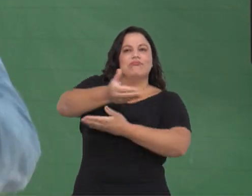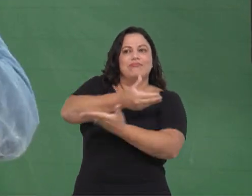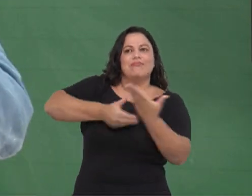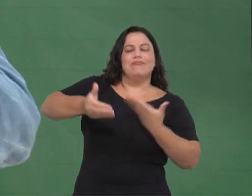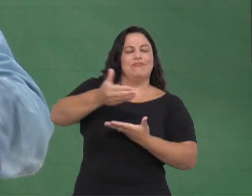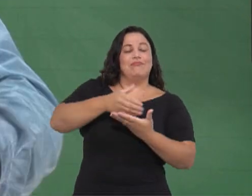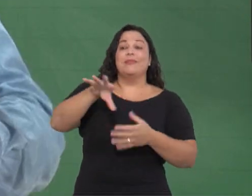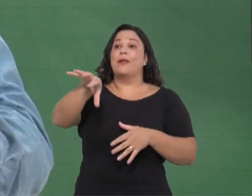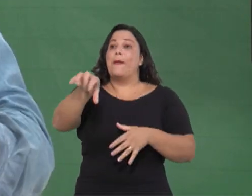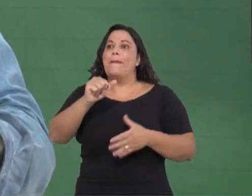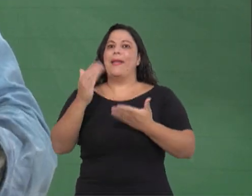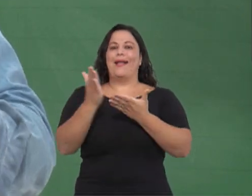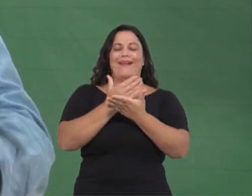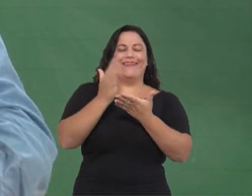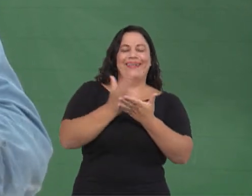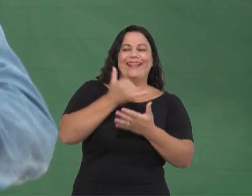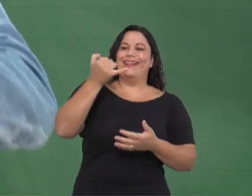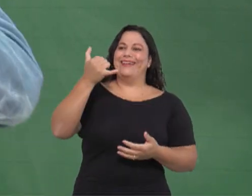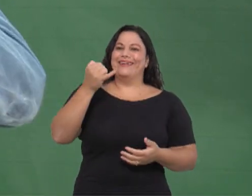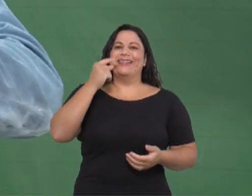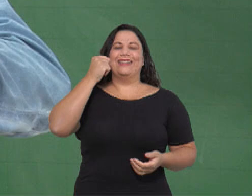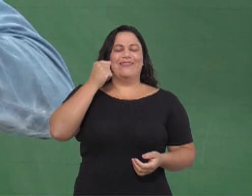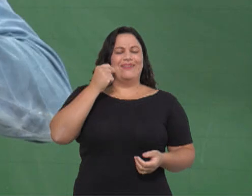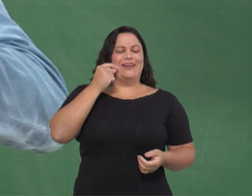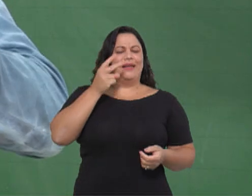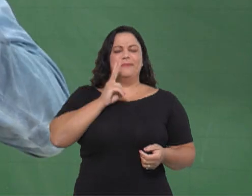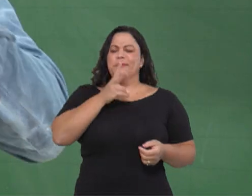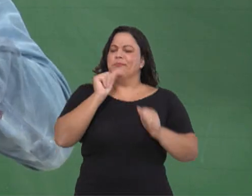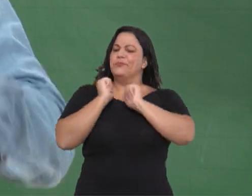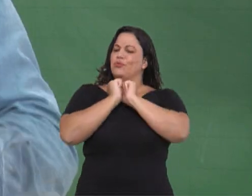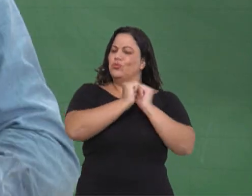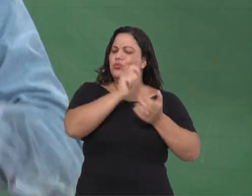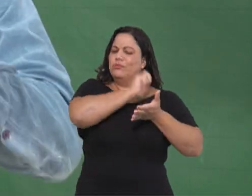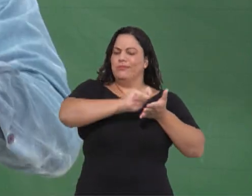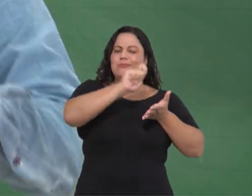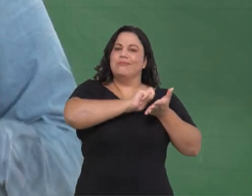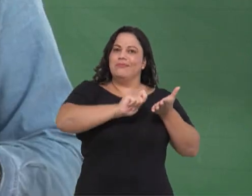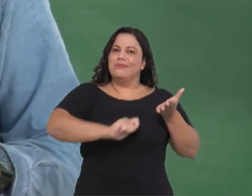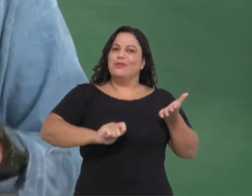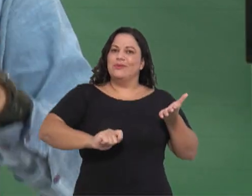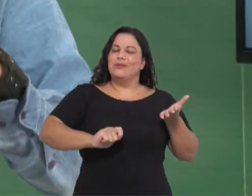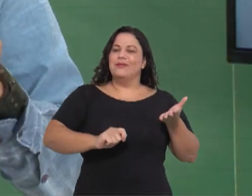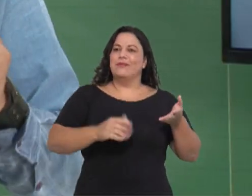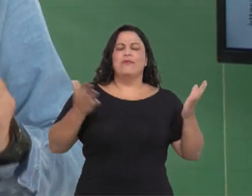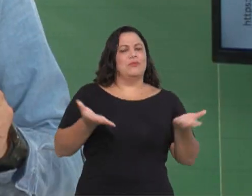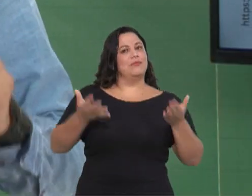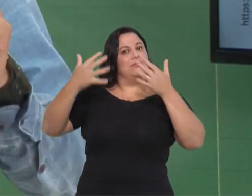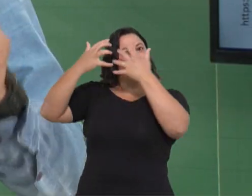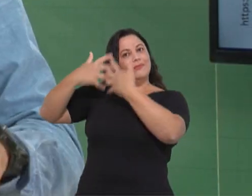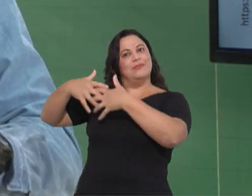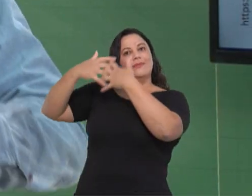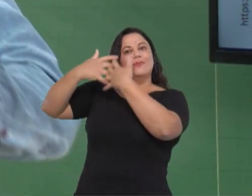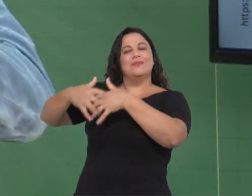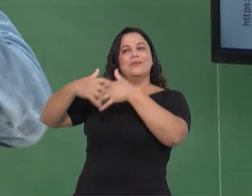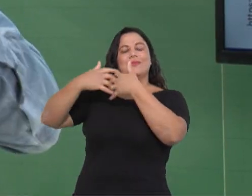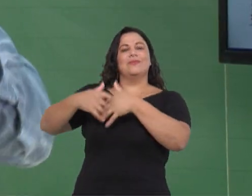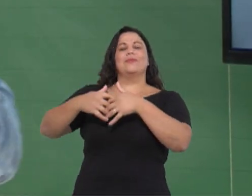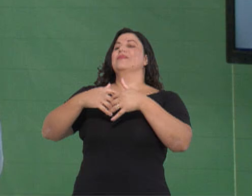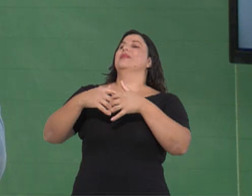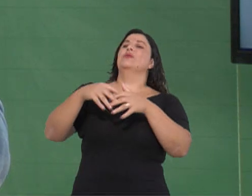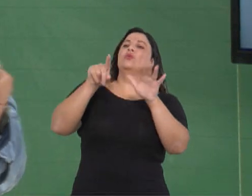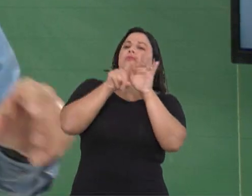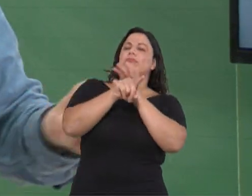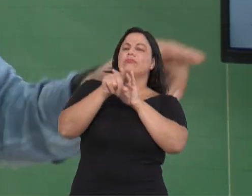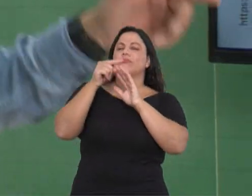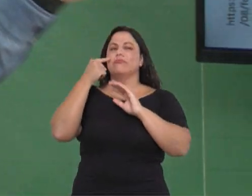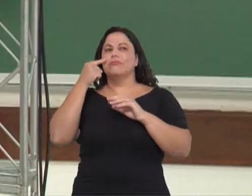lápis, não se esqueça de estar sempre junto com você, para que você possa ir anotando. Então vamos refletir sobre algumas questões